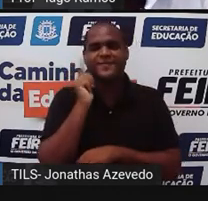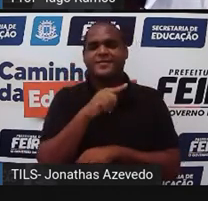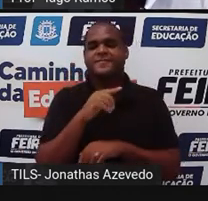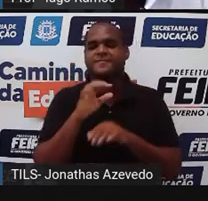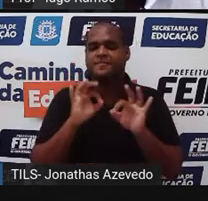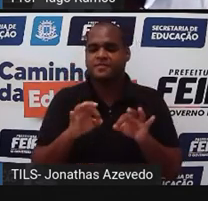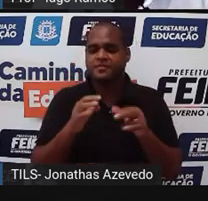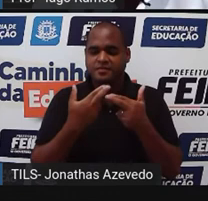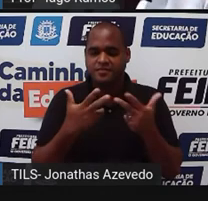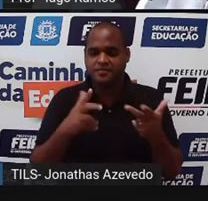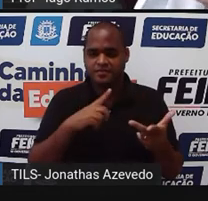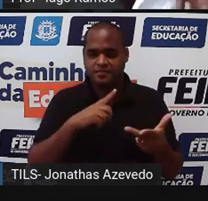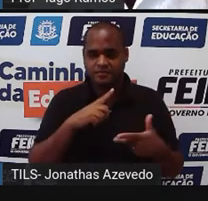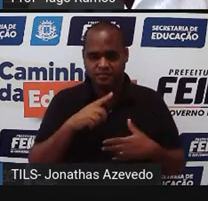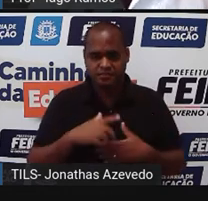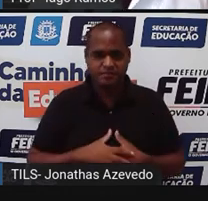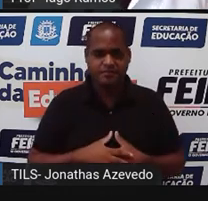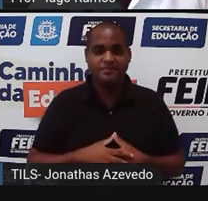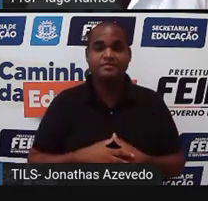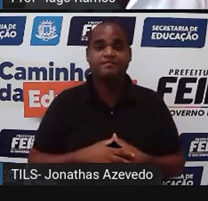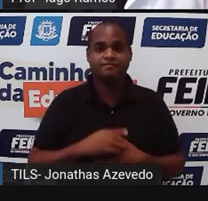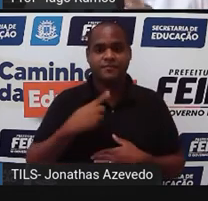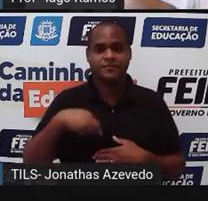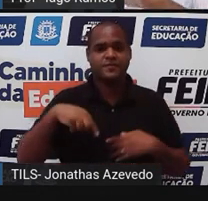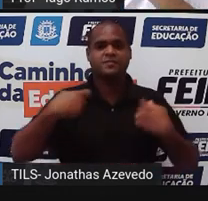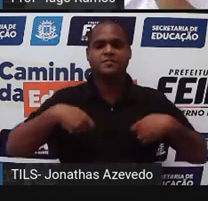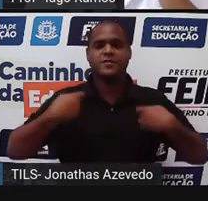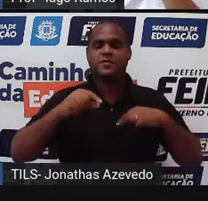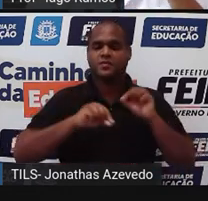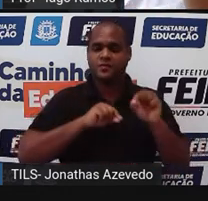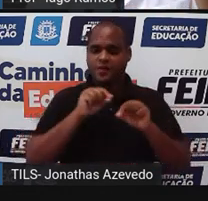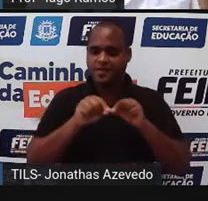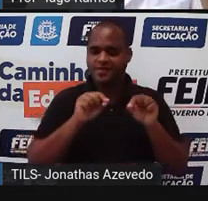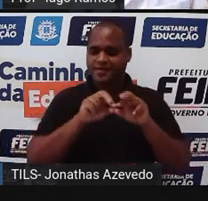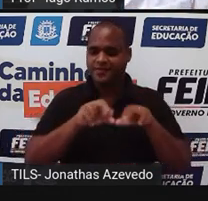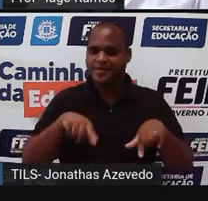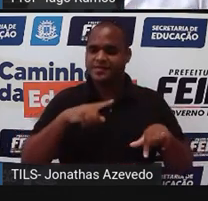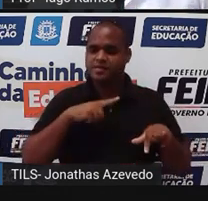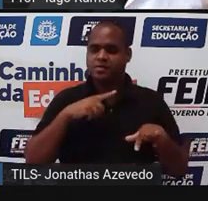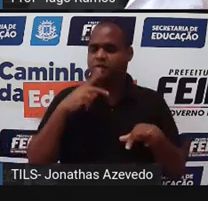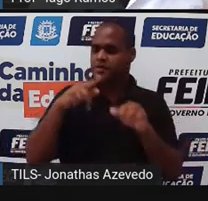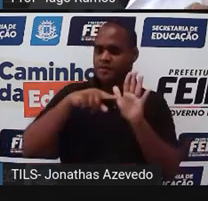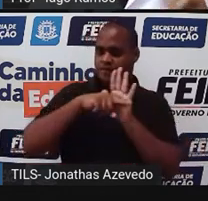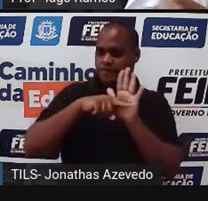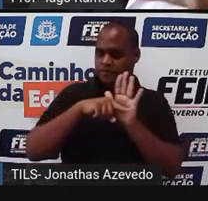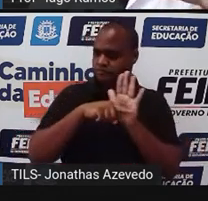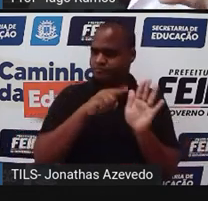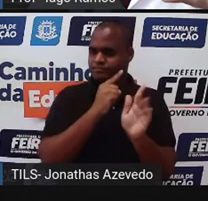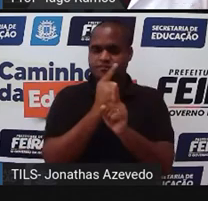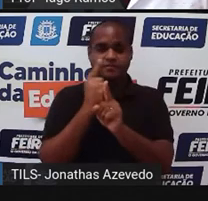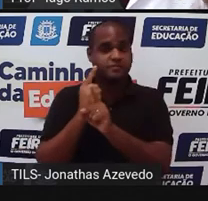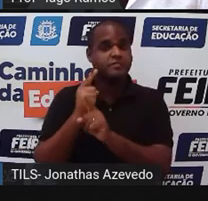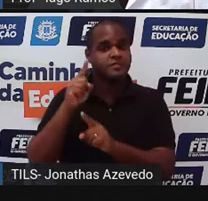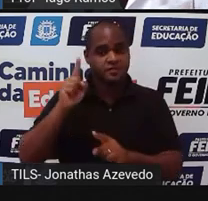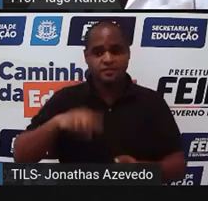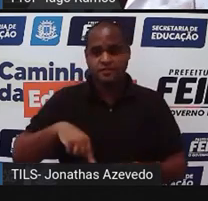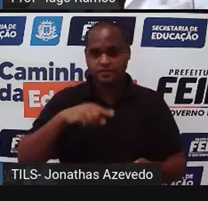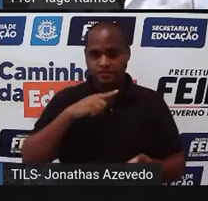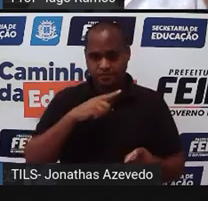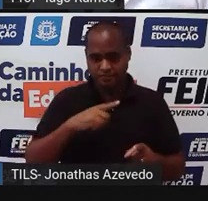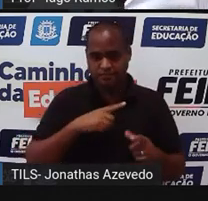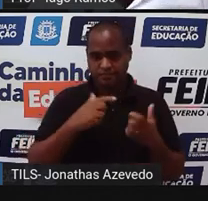tranquilo de se entender e a gente só precisou fazer uma simples investigação uzinha com um retângulo